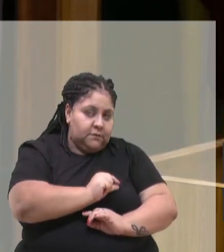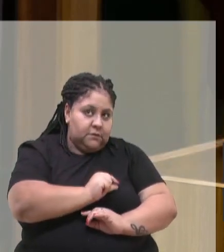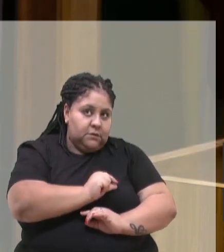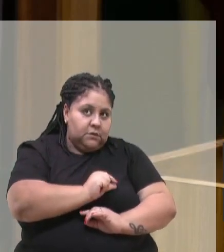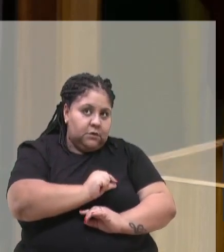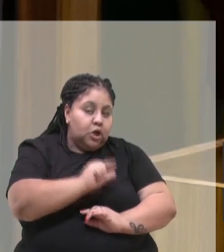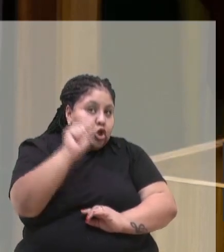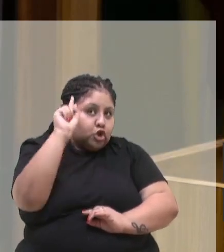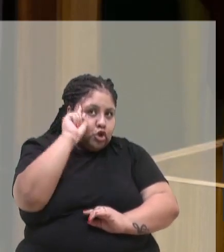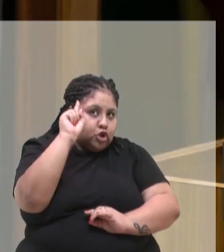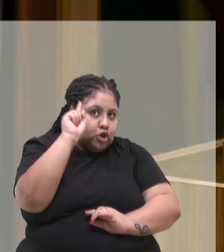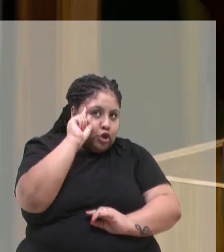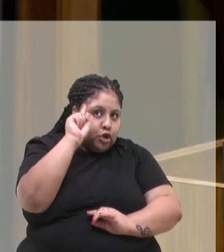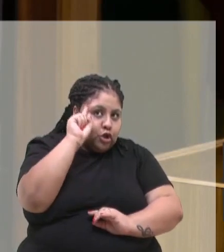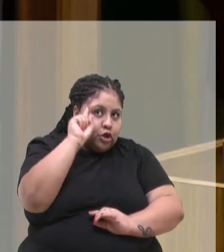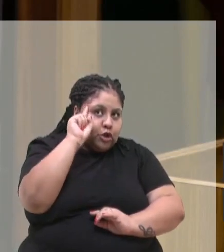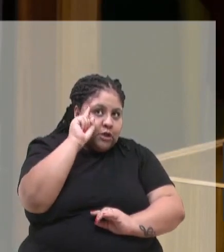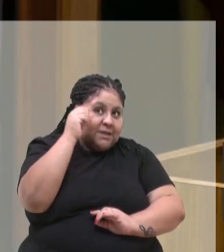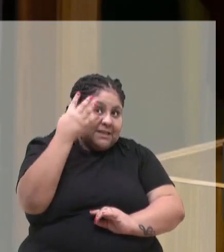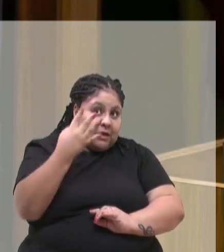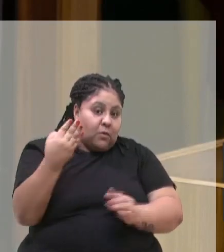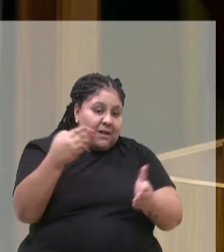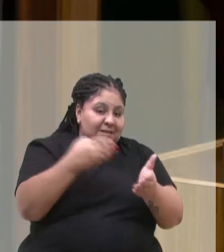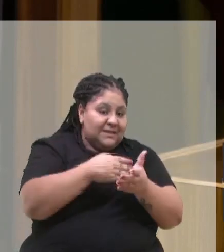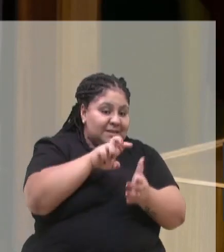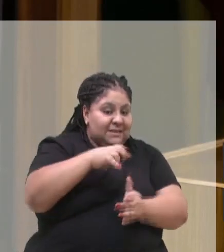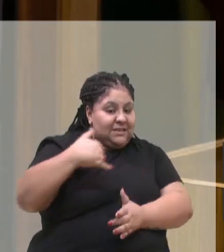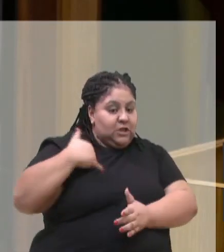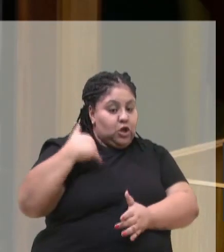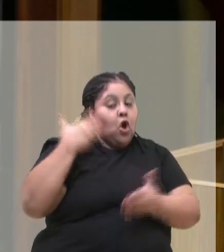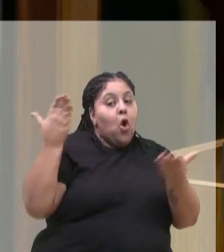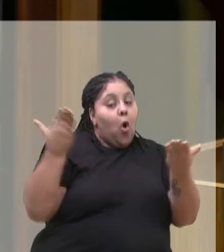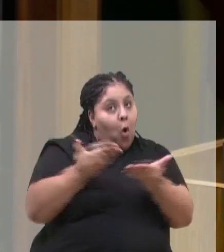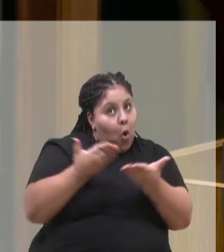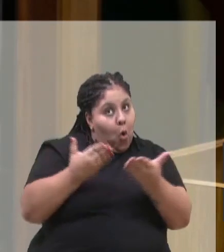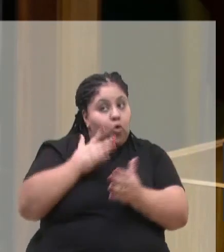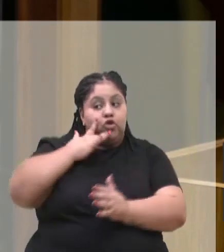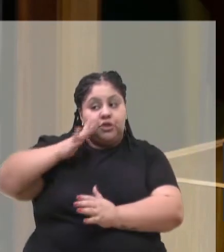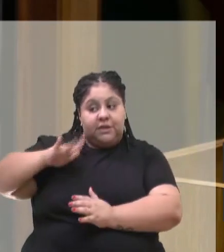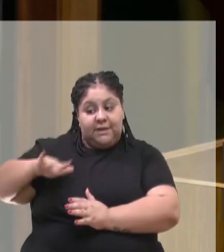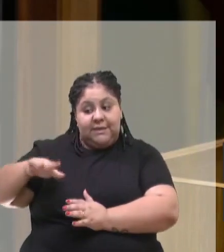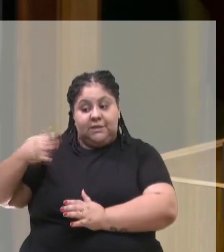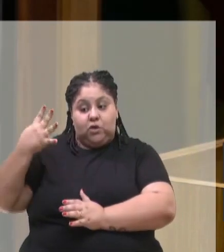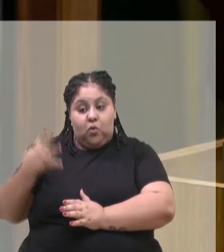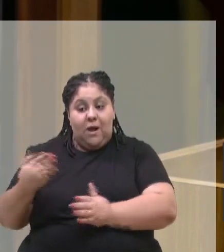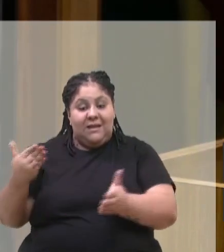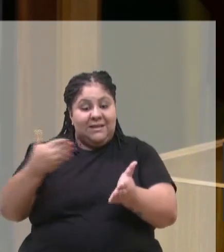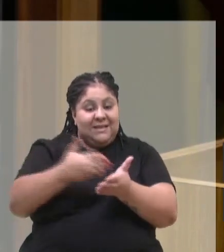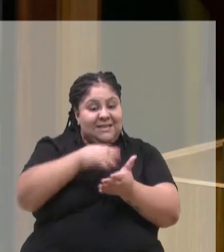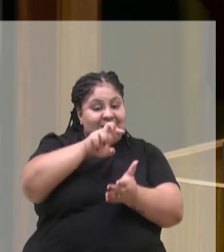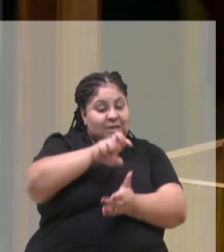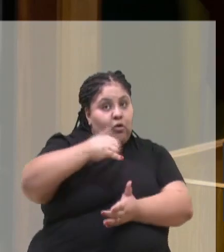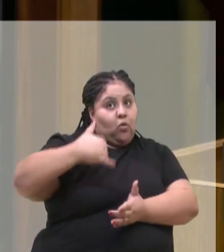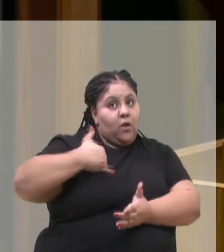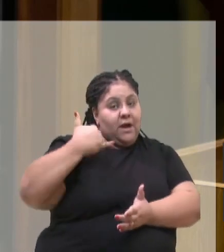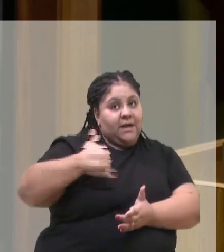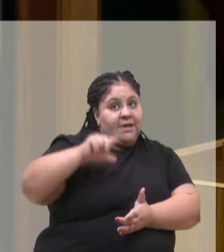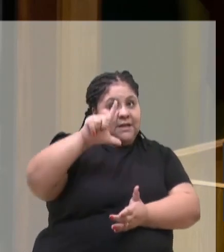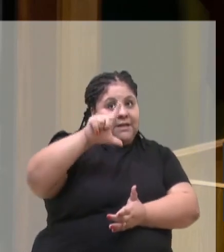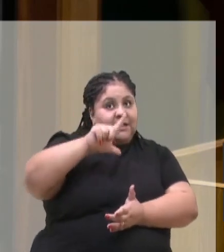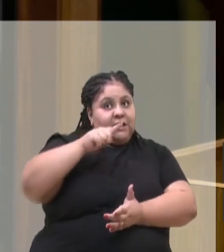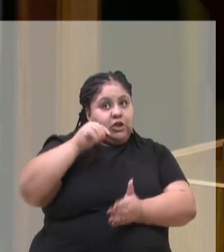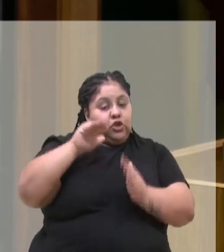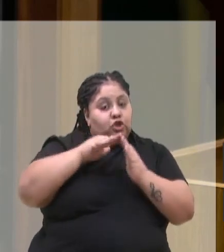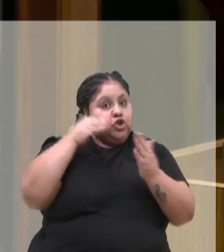integral para crianças de 4 a 5 anos. Então, hoje, as crianças de 4 e 5 anos, elas têm turno parcial. Eu tenho